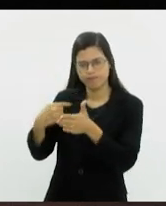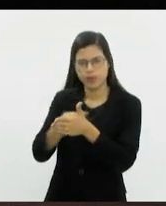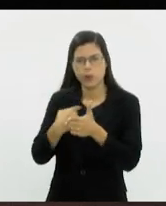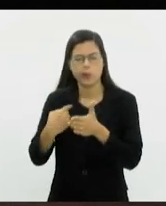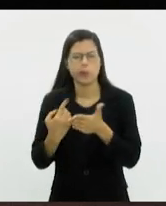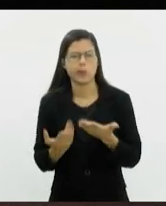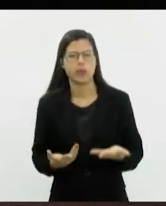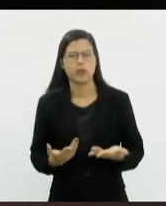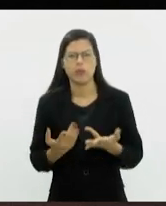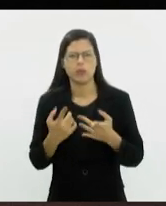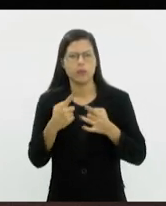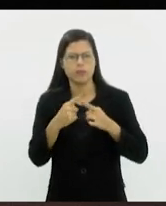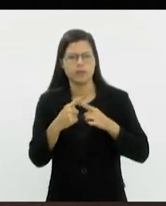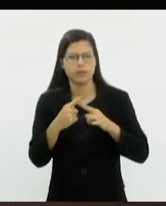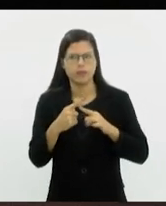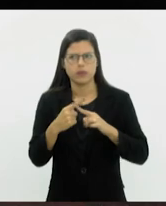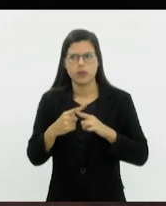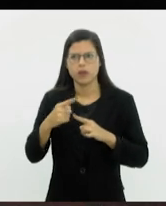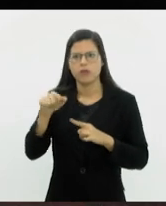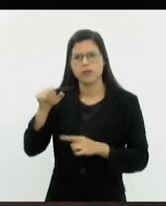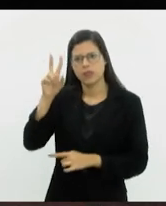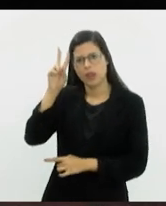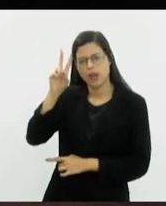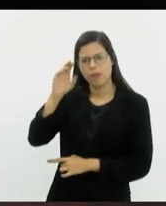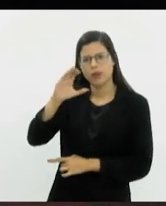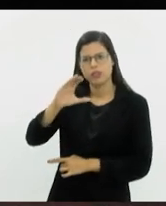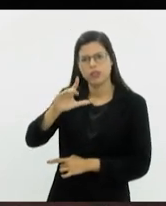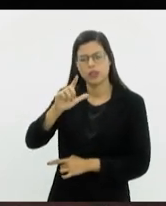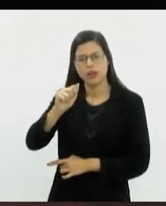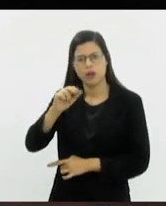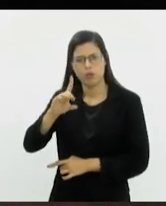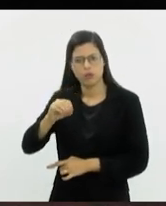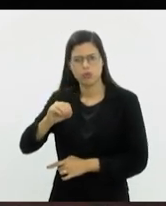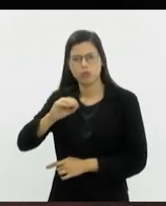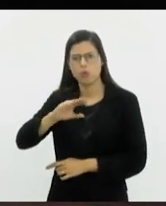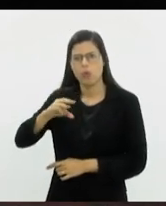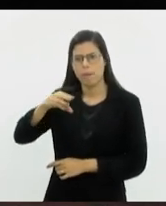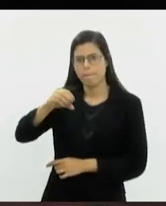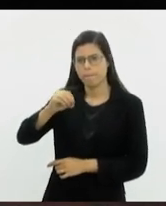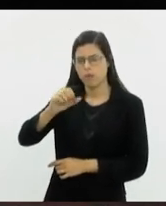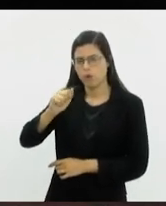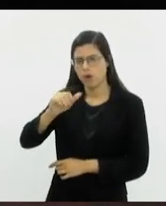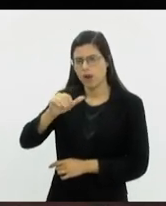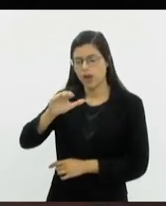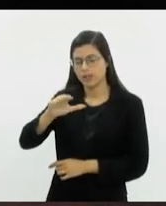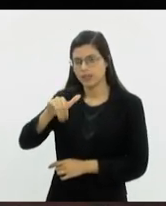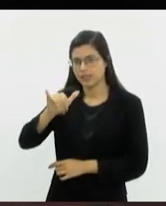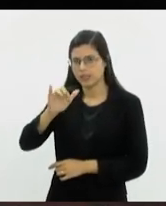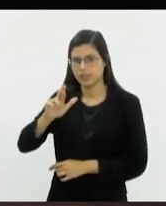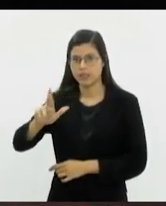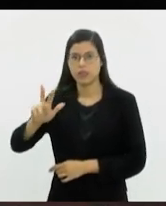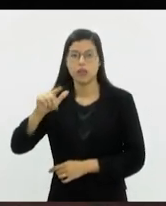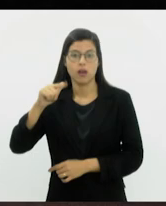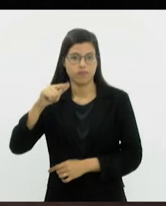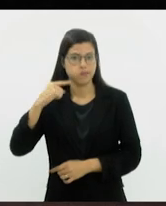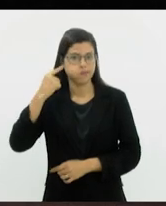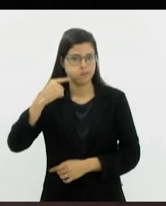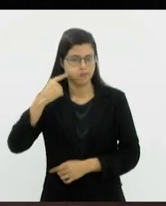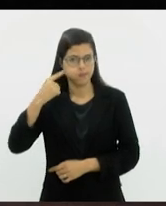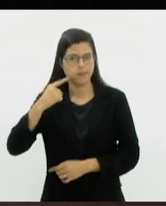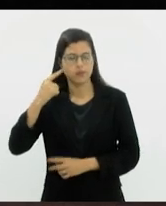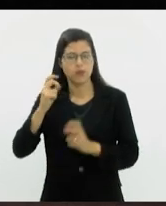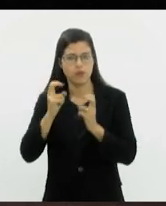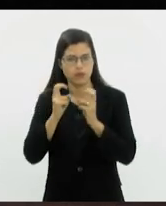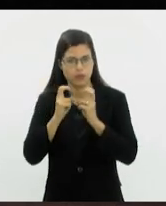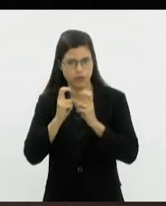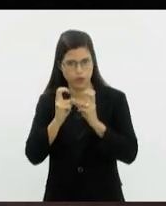que eu lembro tanto de Cláudio Moacir. Cláudio Moacir foi um advogado dos ferroviários na época da